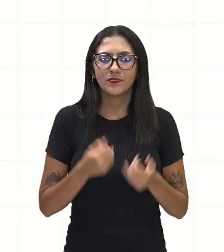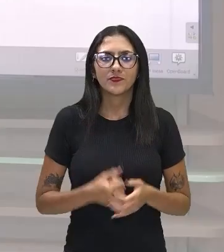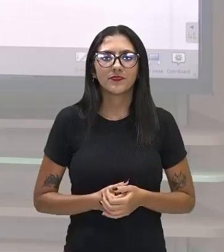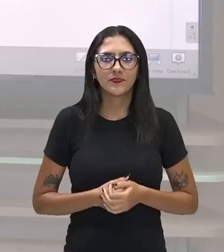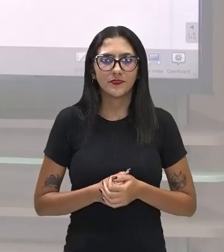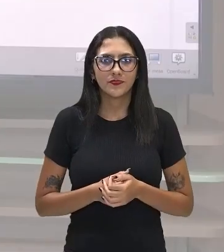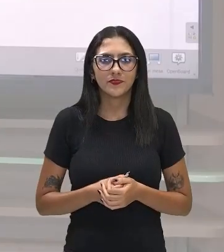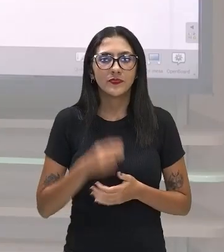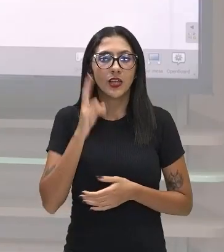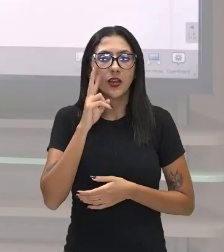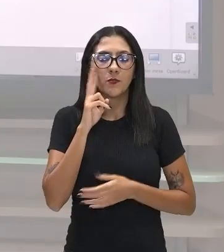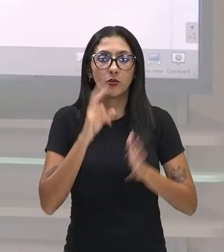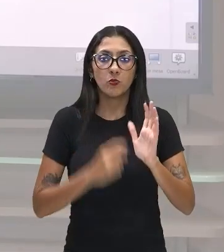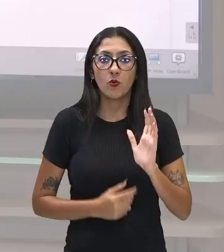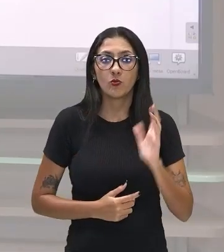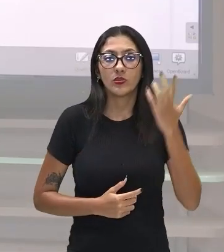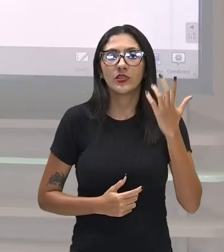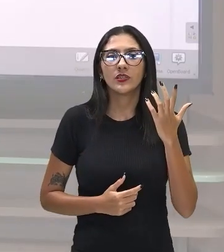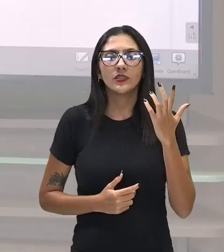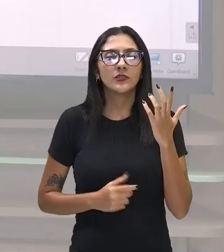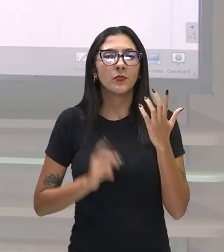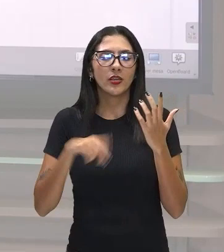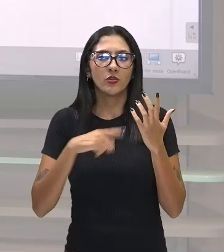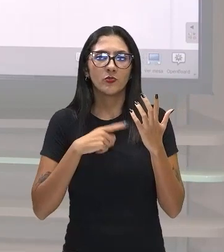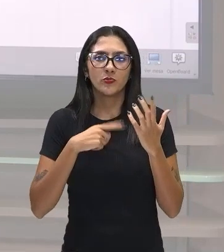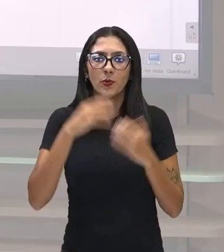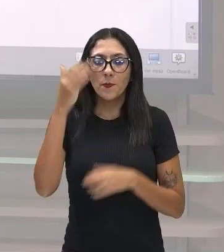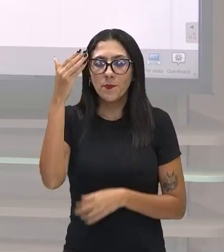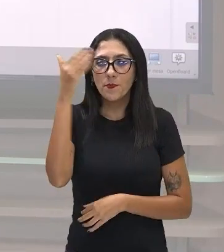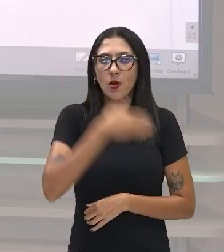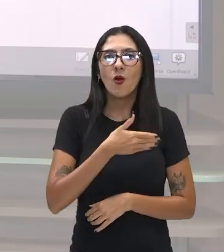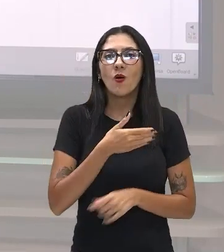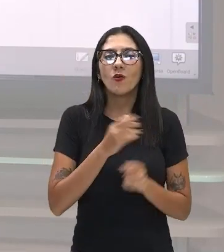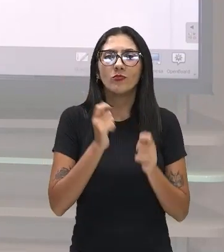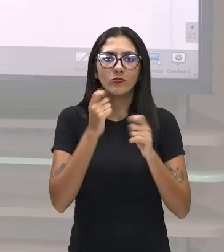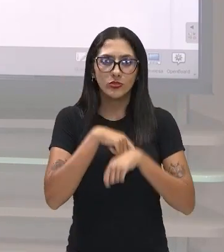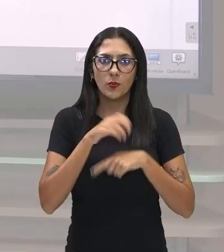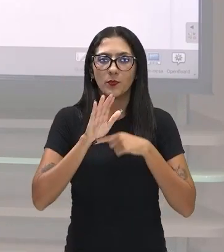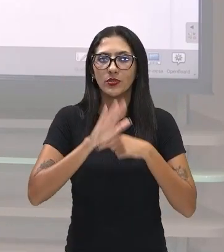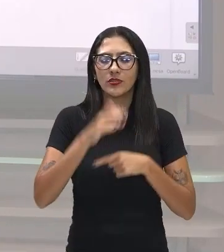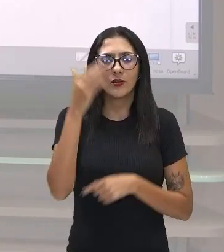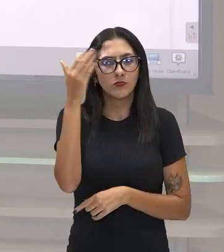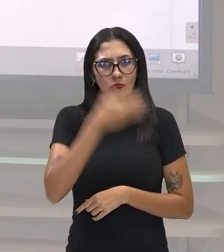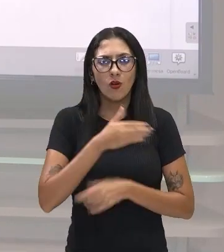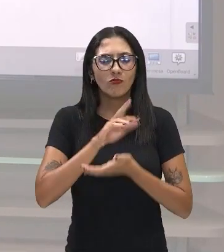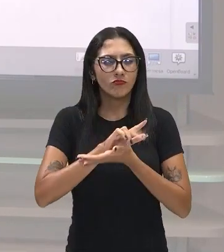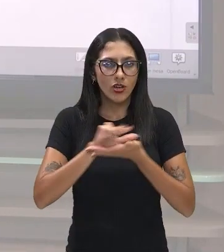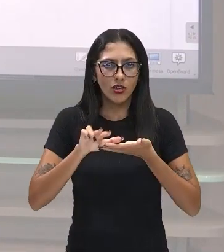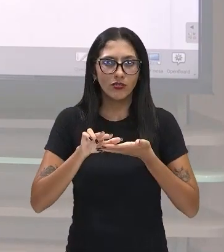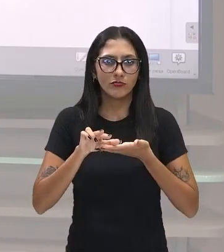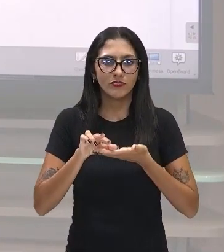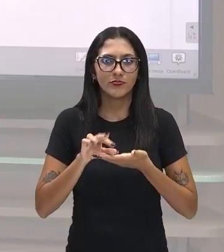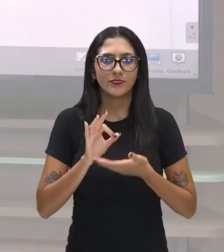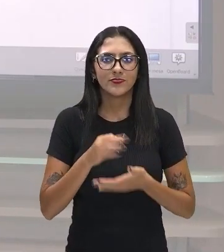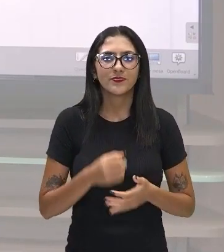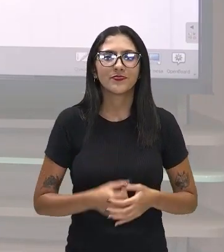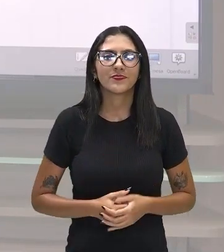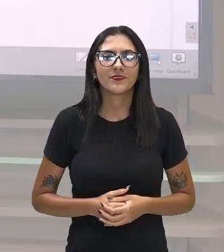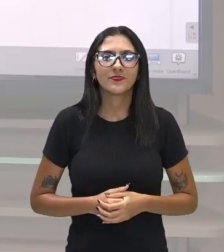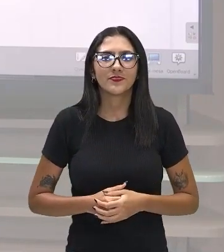fato é comprovável, né? Verificável, está baseado em evidências concretas. Muito